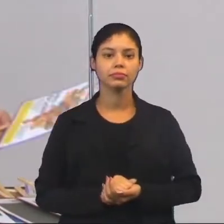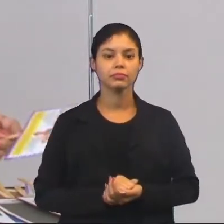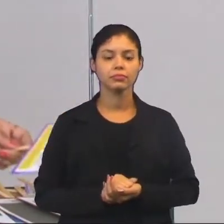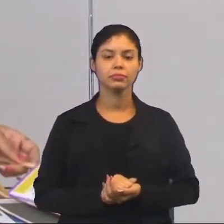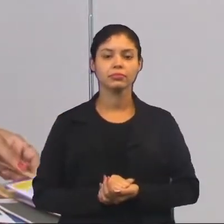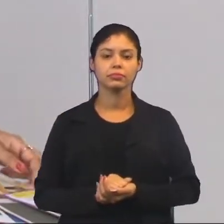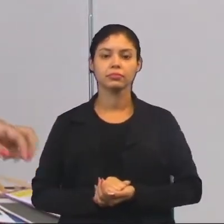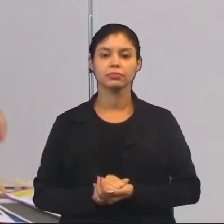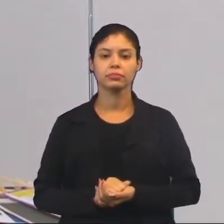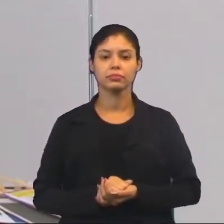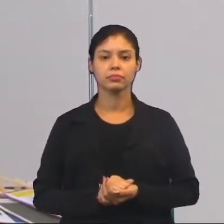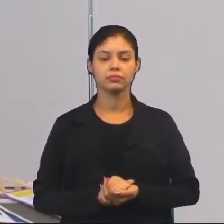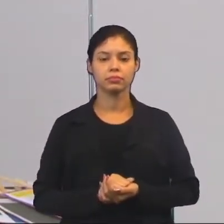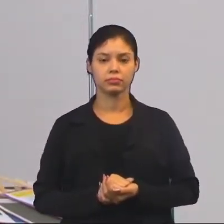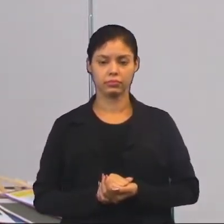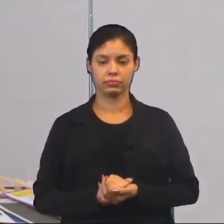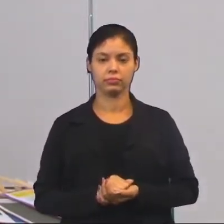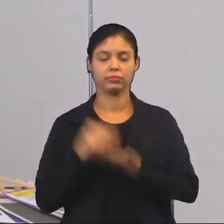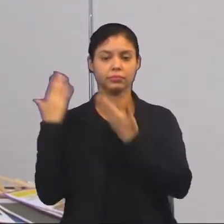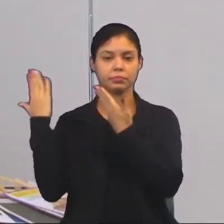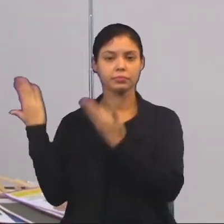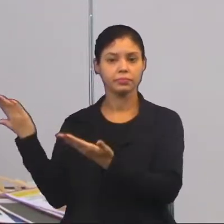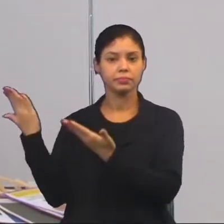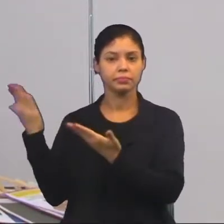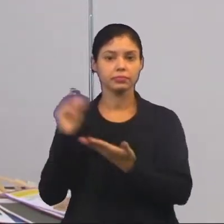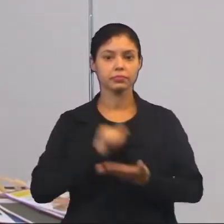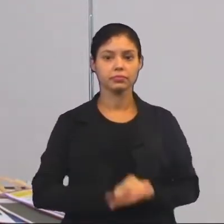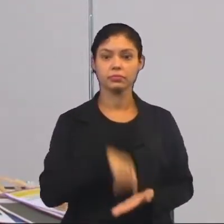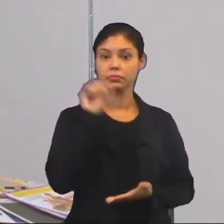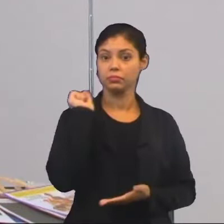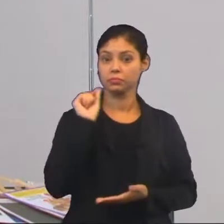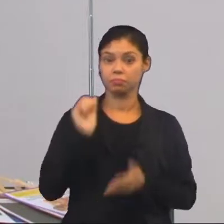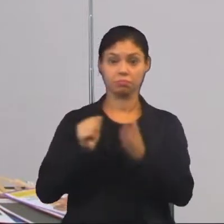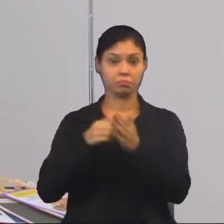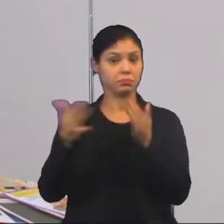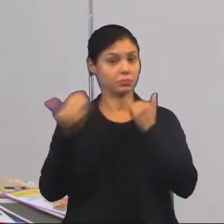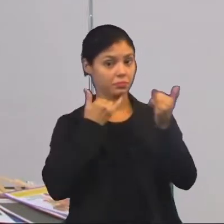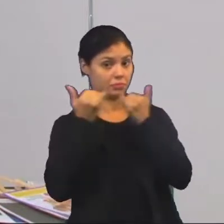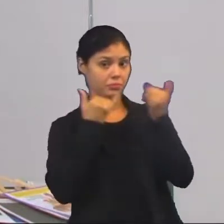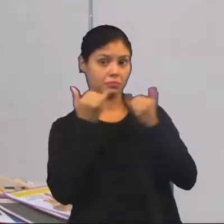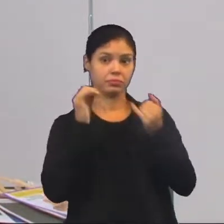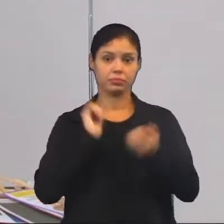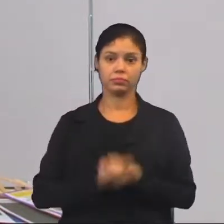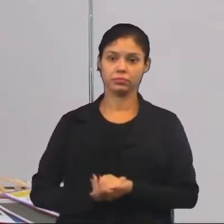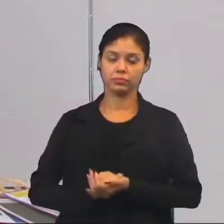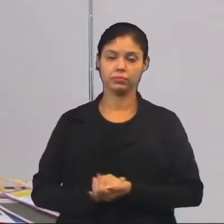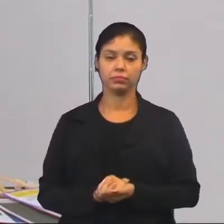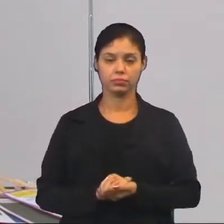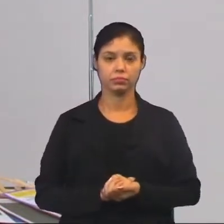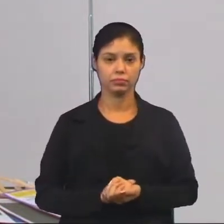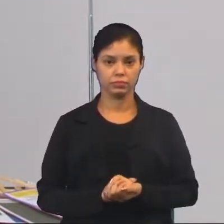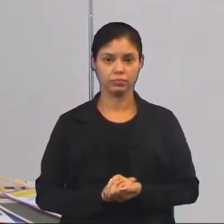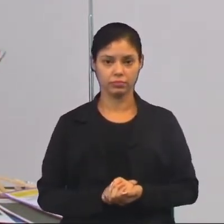Nas revistas nós podemos encontrar o quê? Muitas notícias.